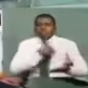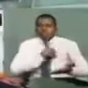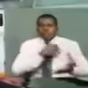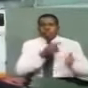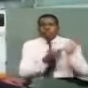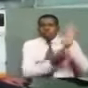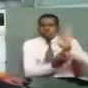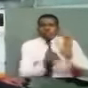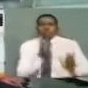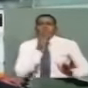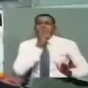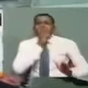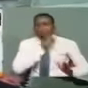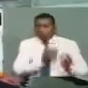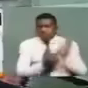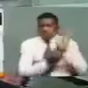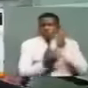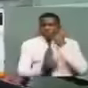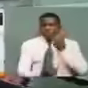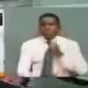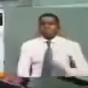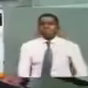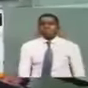revitalização das organizações de base.